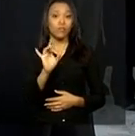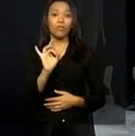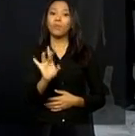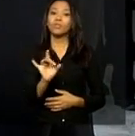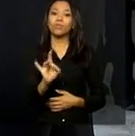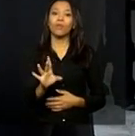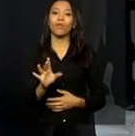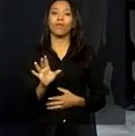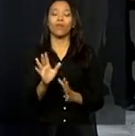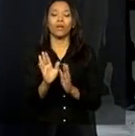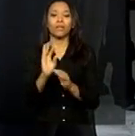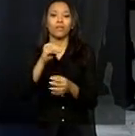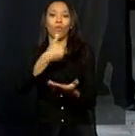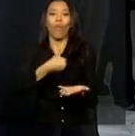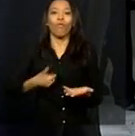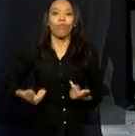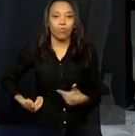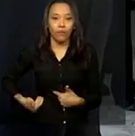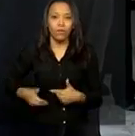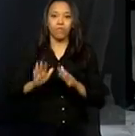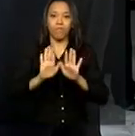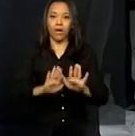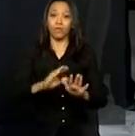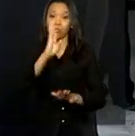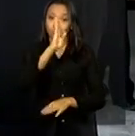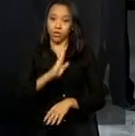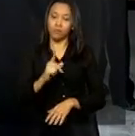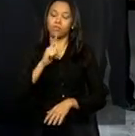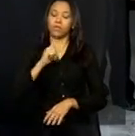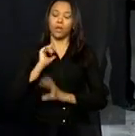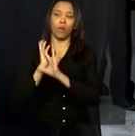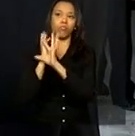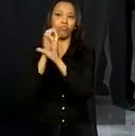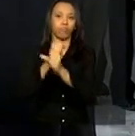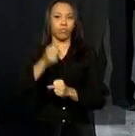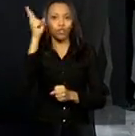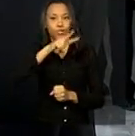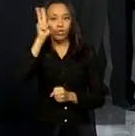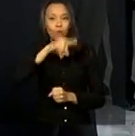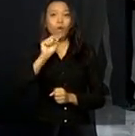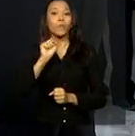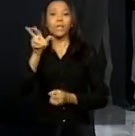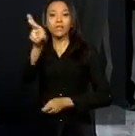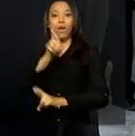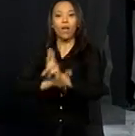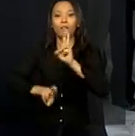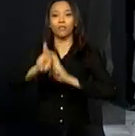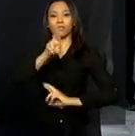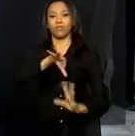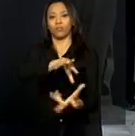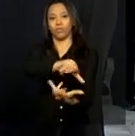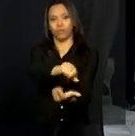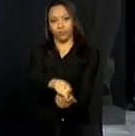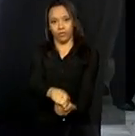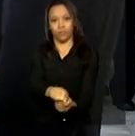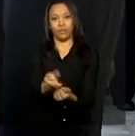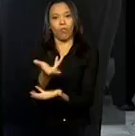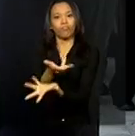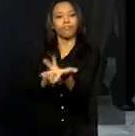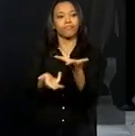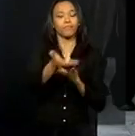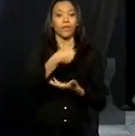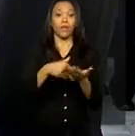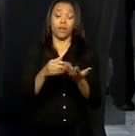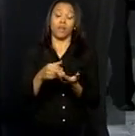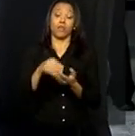esfera de governo, né? O Brasil tem um legado nas relações internacionais e o Estado brasileiro tem uma longa